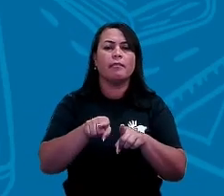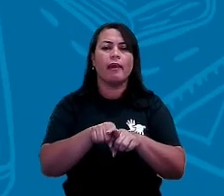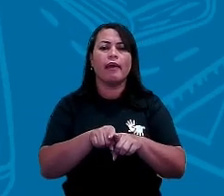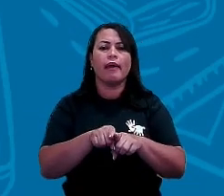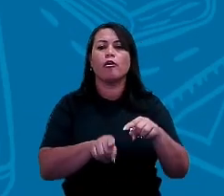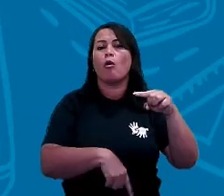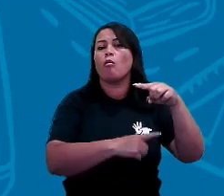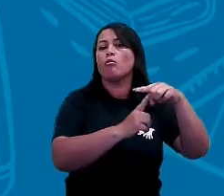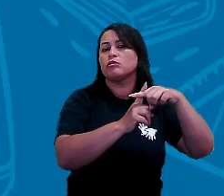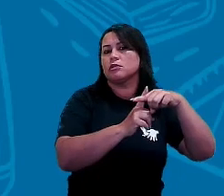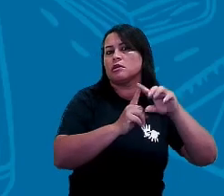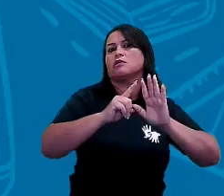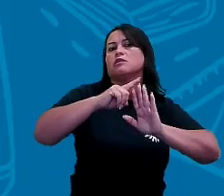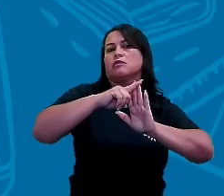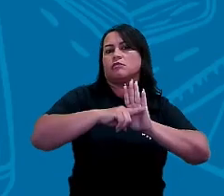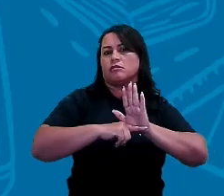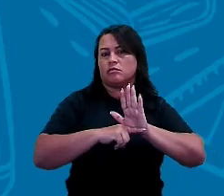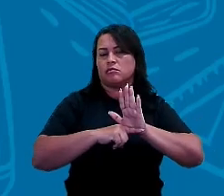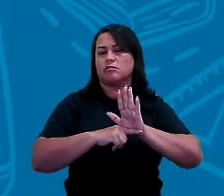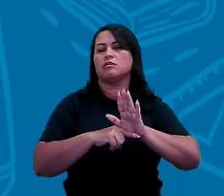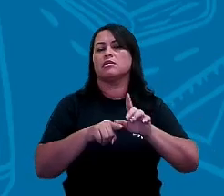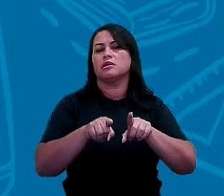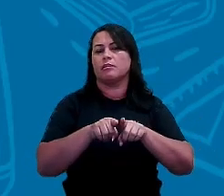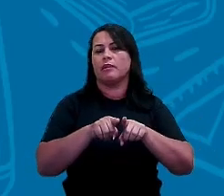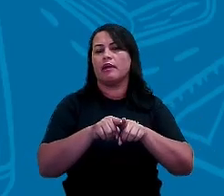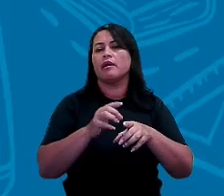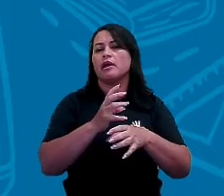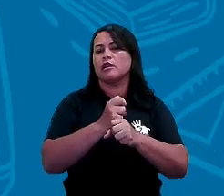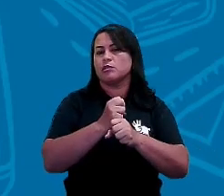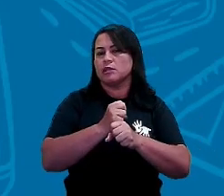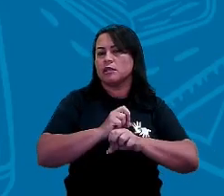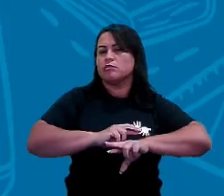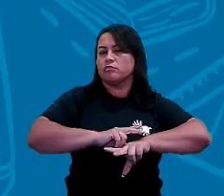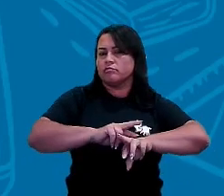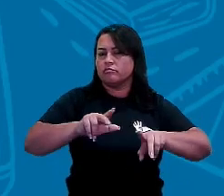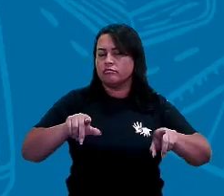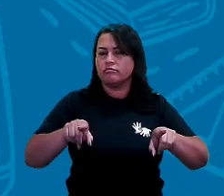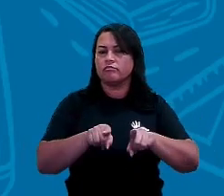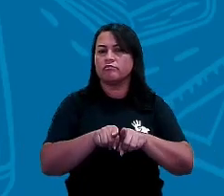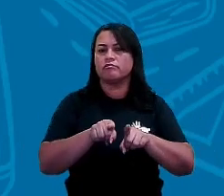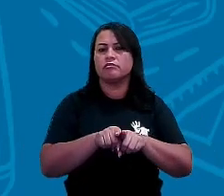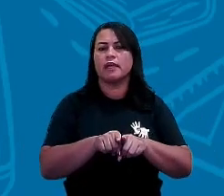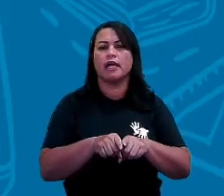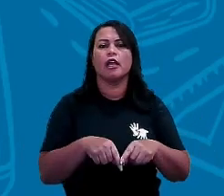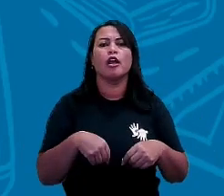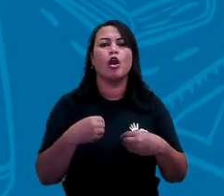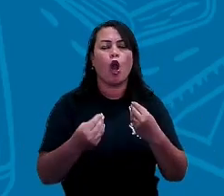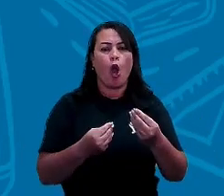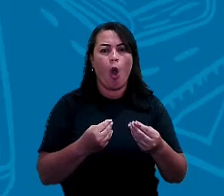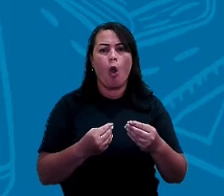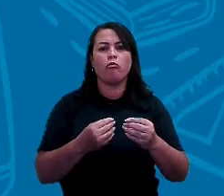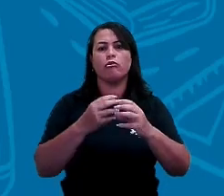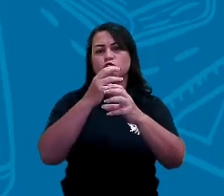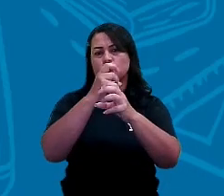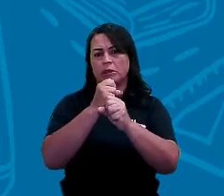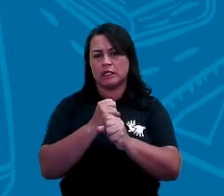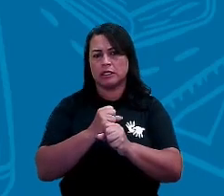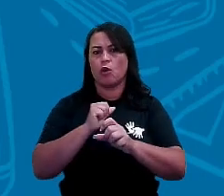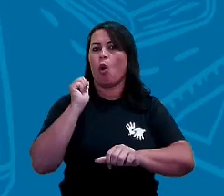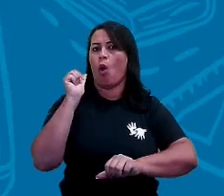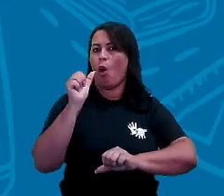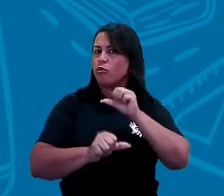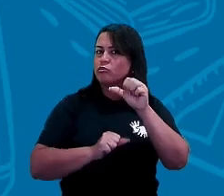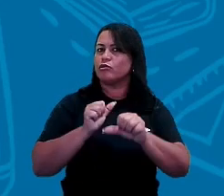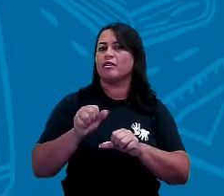vimos a subtração, relembramos um pouquinho das ideias de subtração, de como é que a gente faz uma subtração com trocas,